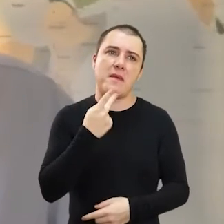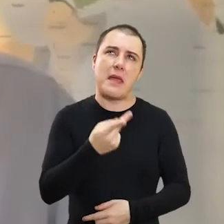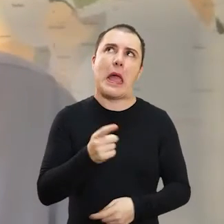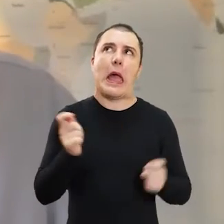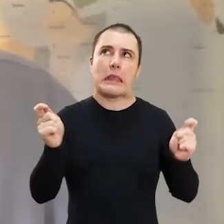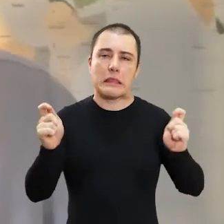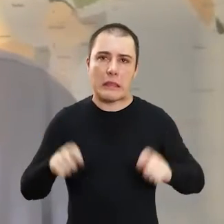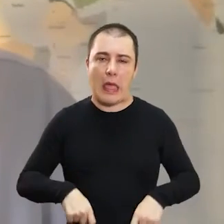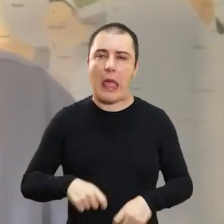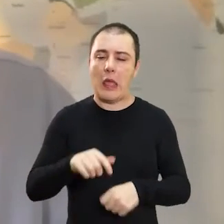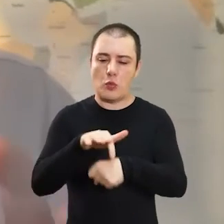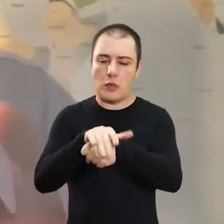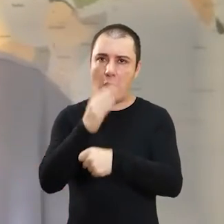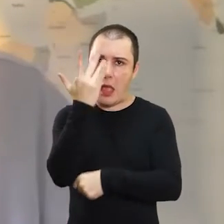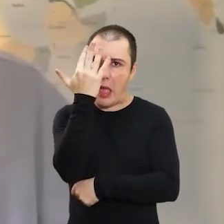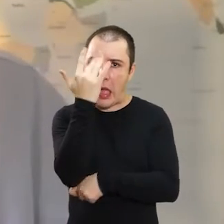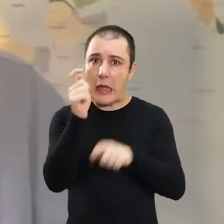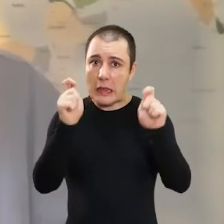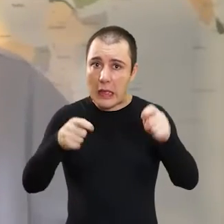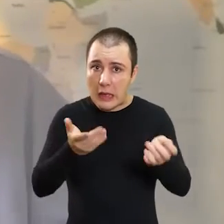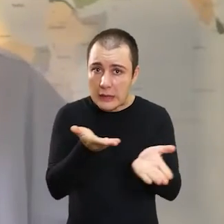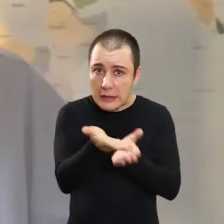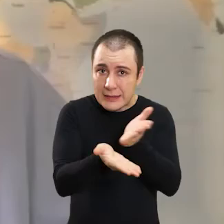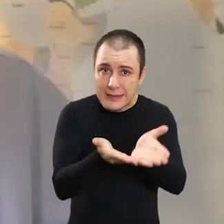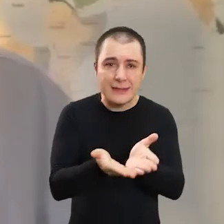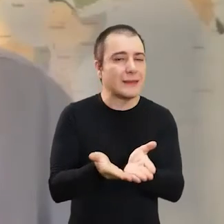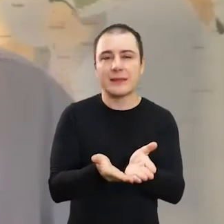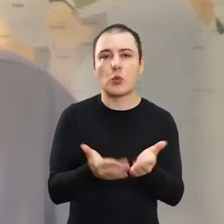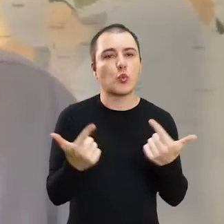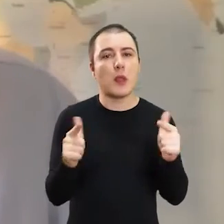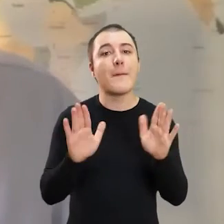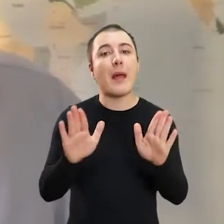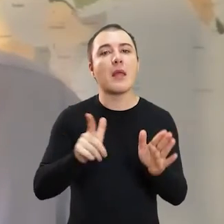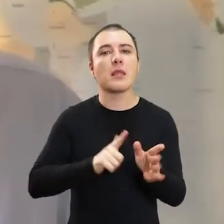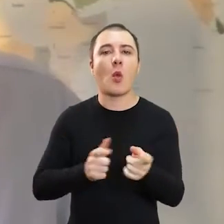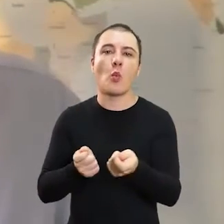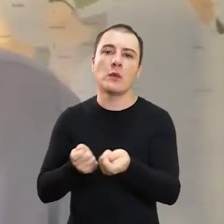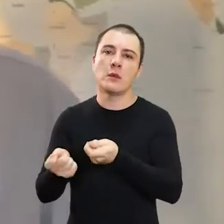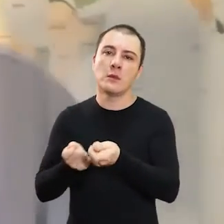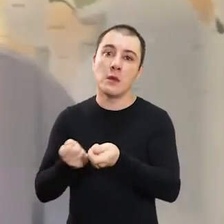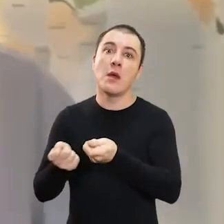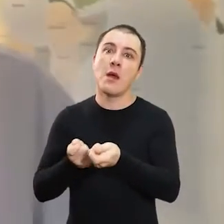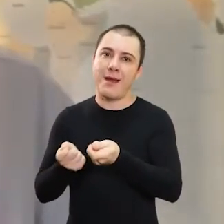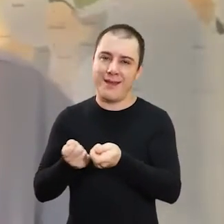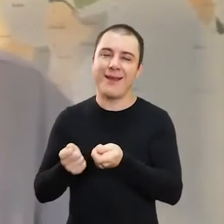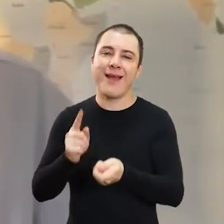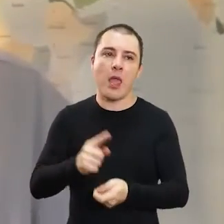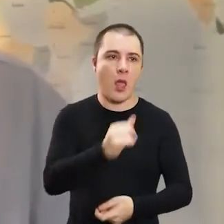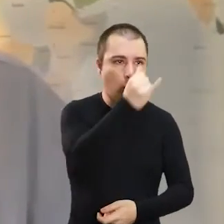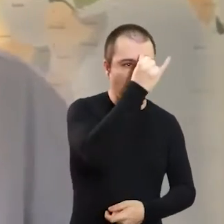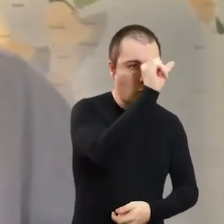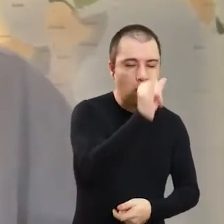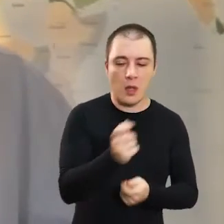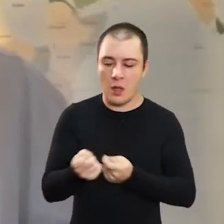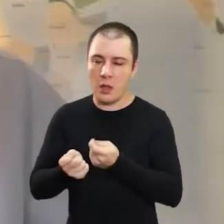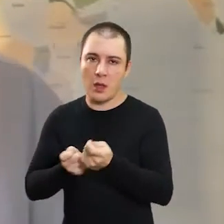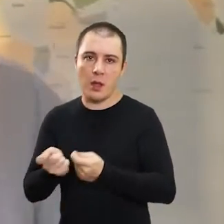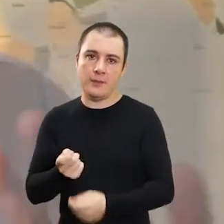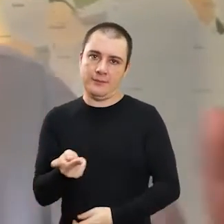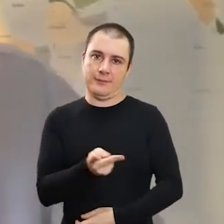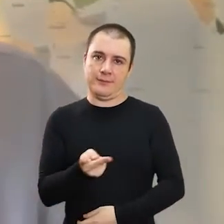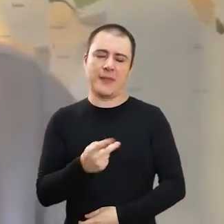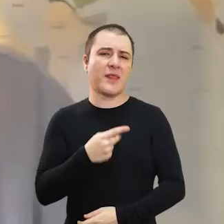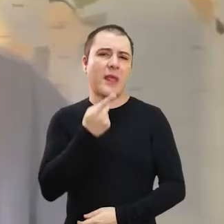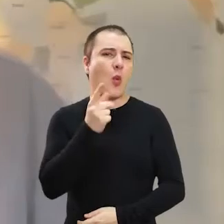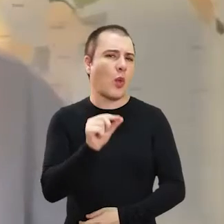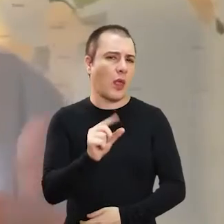Dizer que realmente, olha, o glaucoma tem tratamento, ele não tem o tratamento, mas ele tem o controle, ele tem a prevenção e o controle. O que eu quero